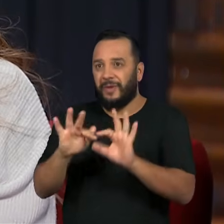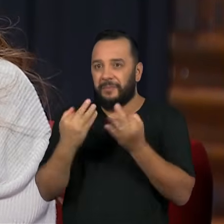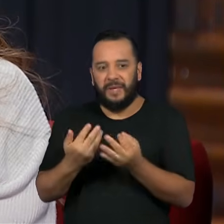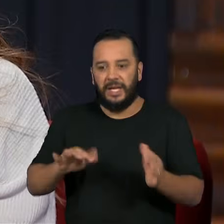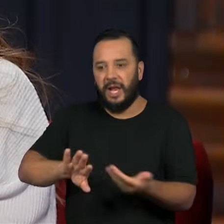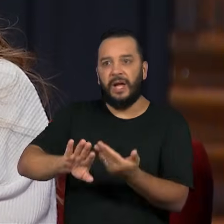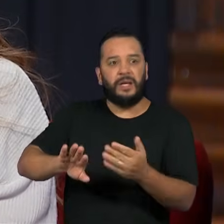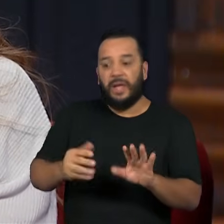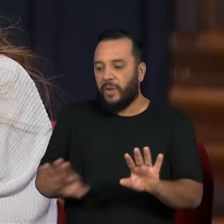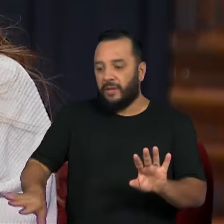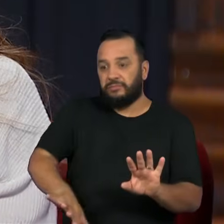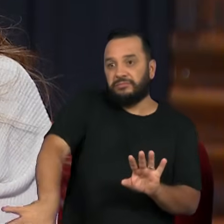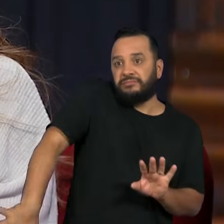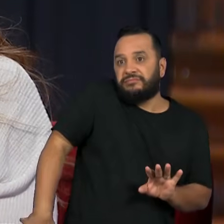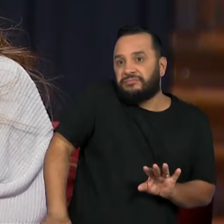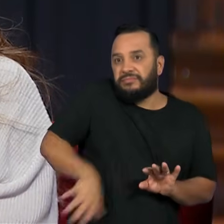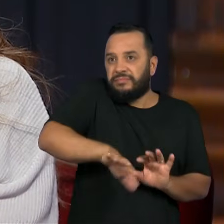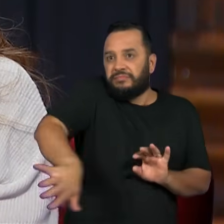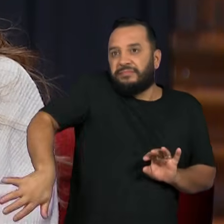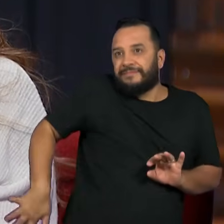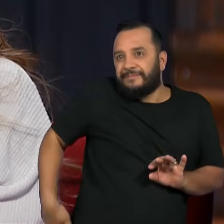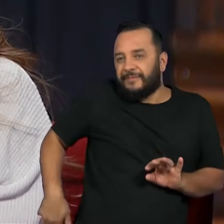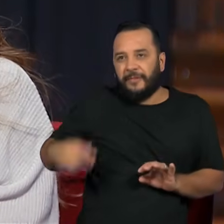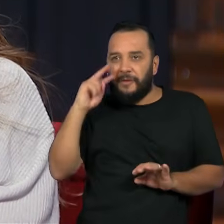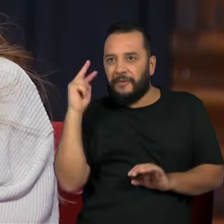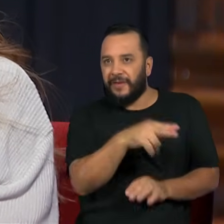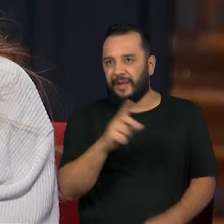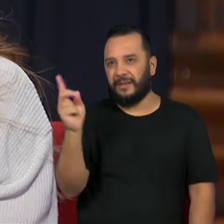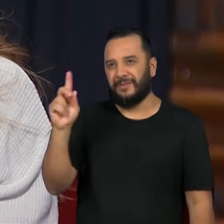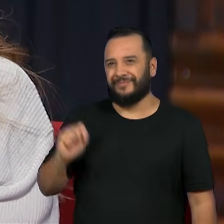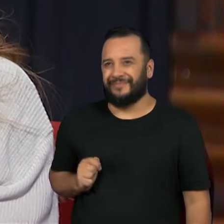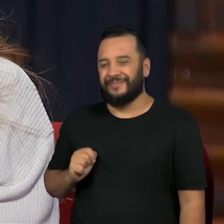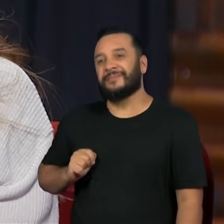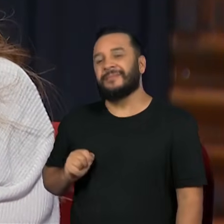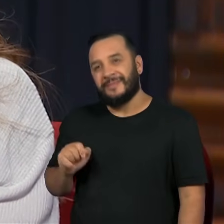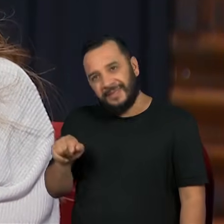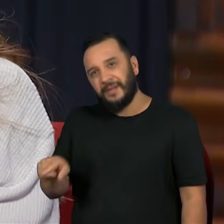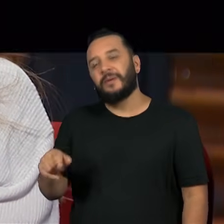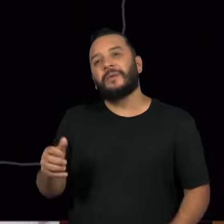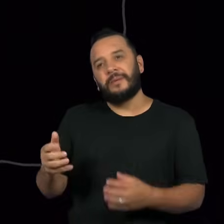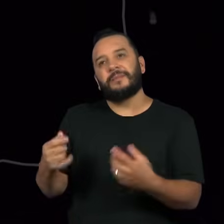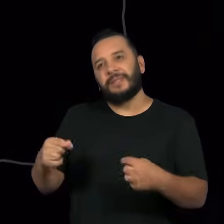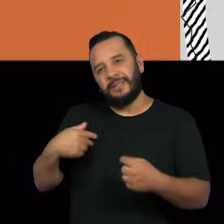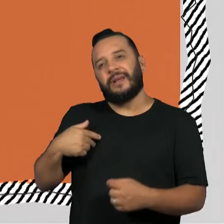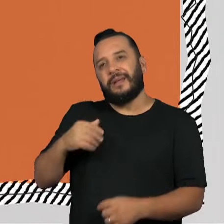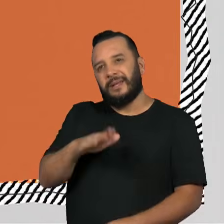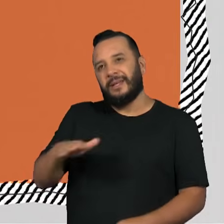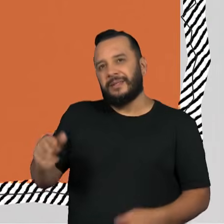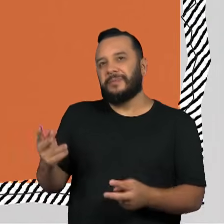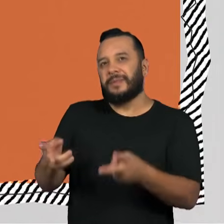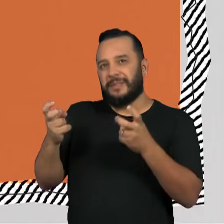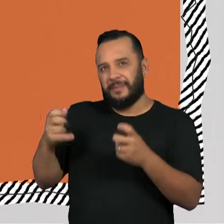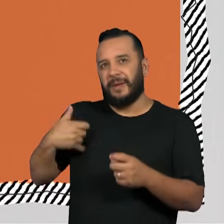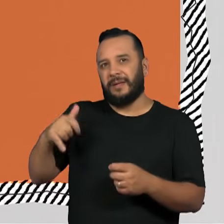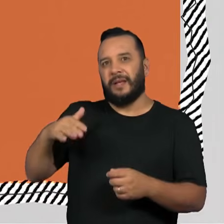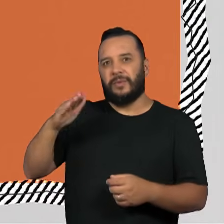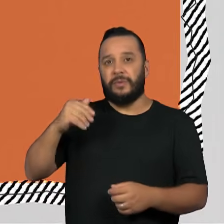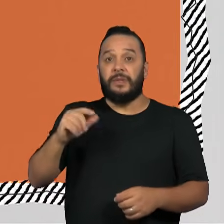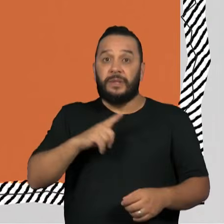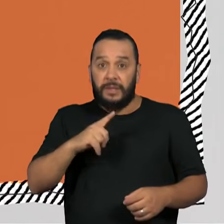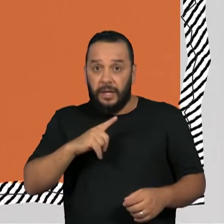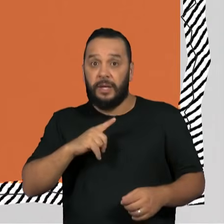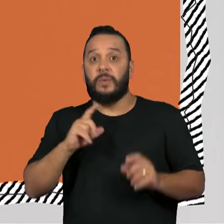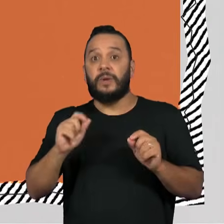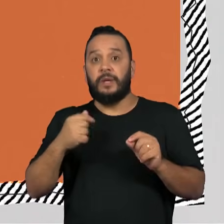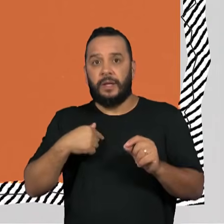esse processo que a gente precisa reconhecer que, às vezes, é muito maior do que muito adulto. Tem uma linha evolutiva que, no